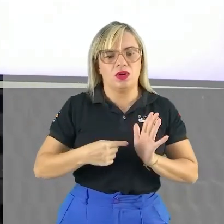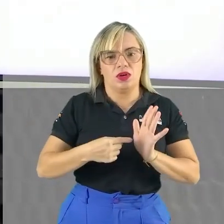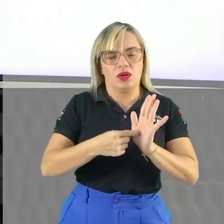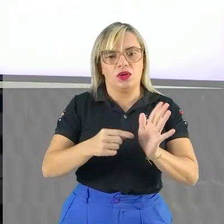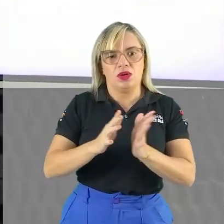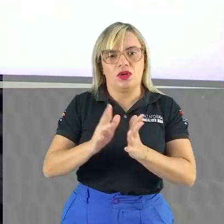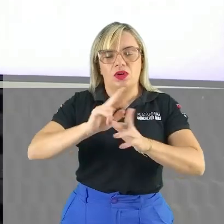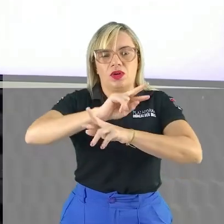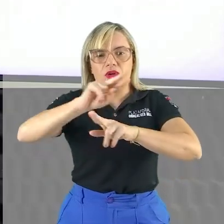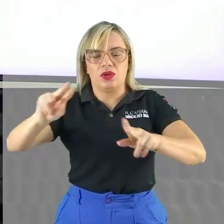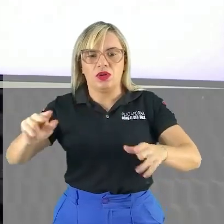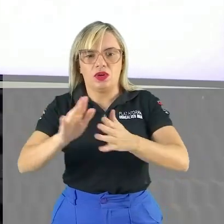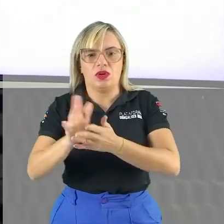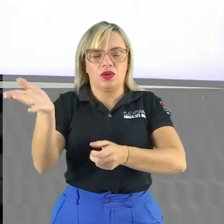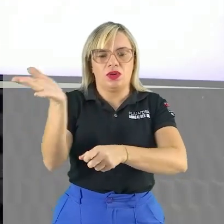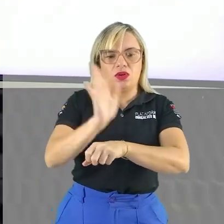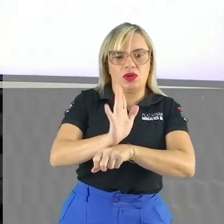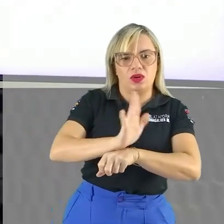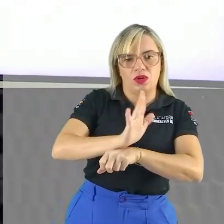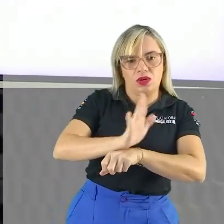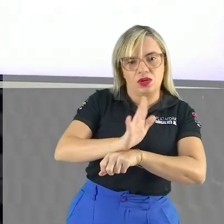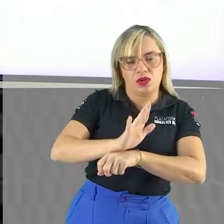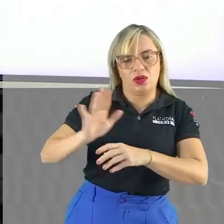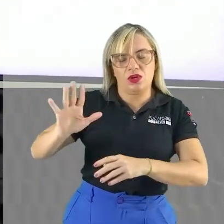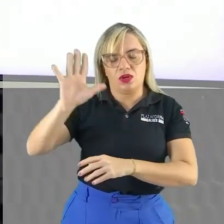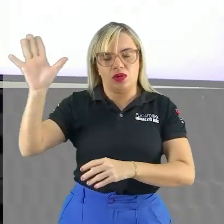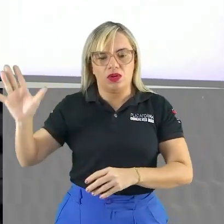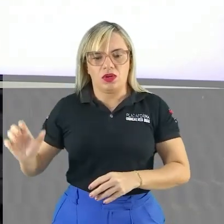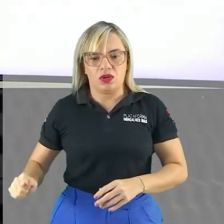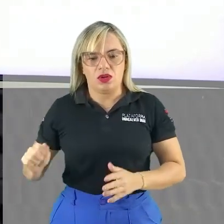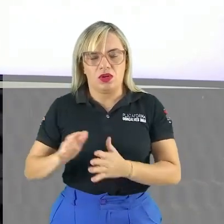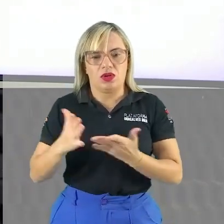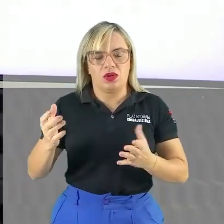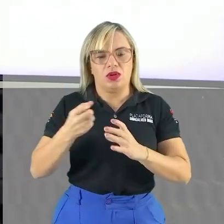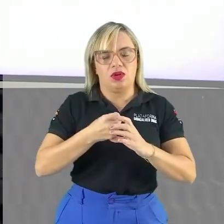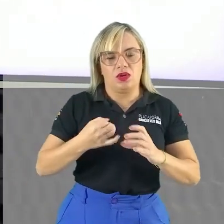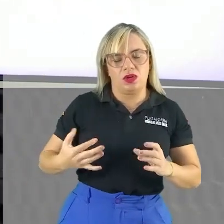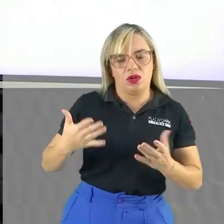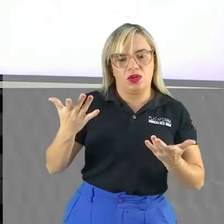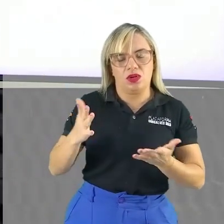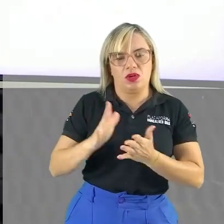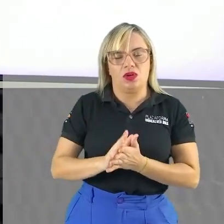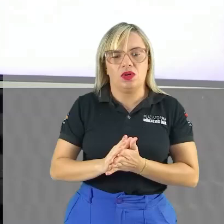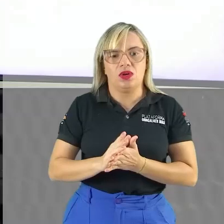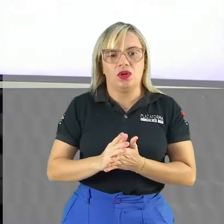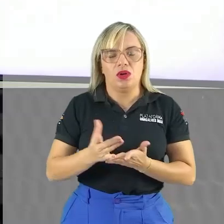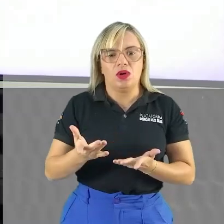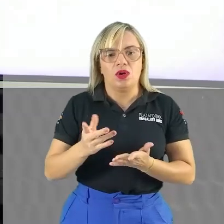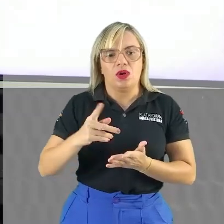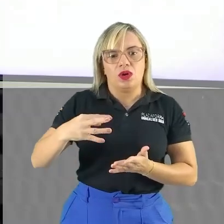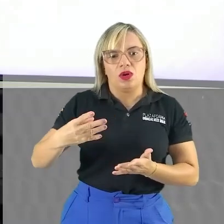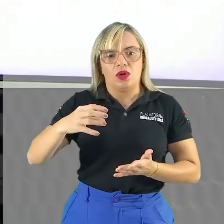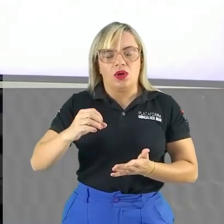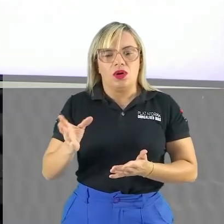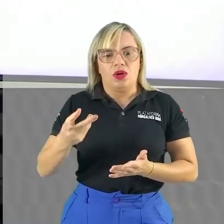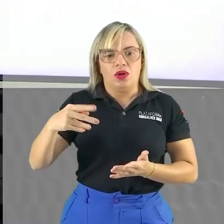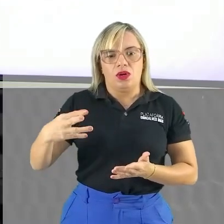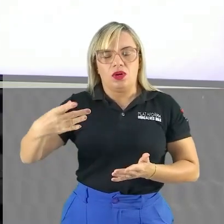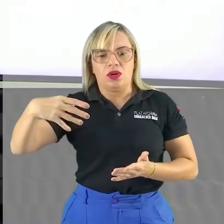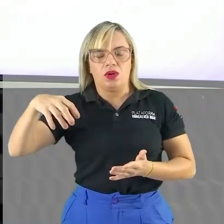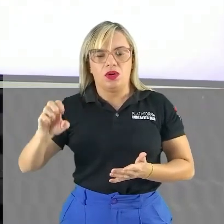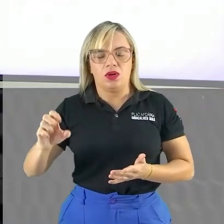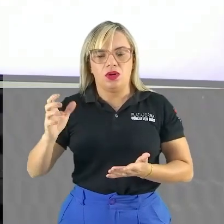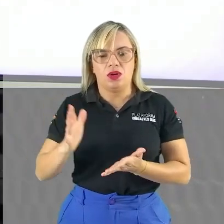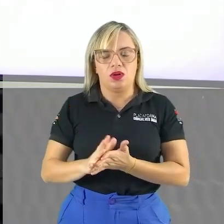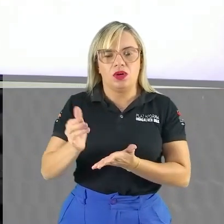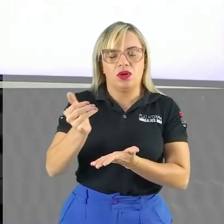vários filmes que retrataram a África. Está aqui, Um Príncipe em Nova York retratava a história